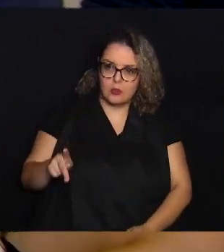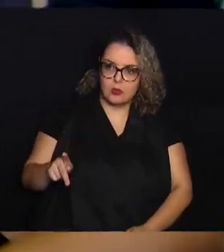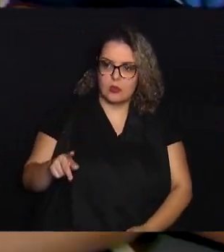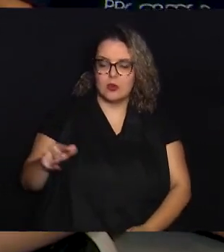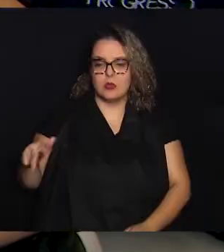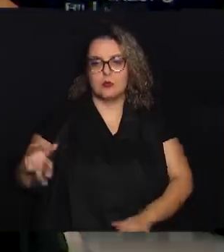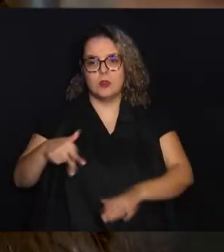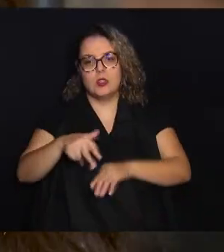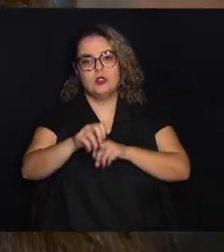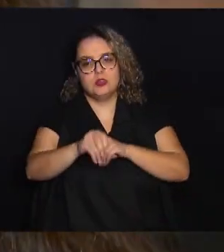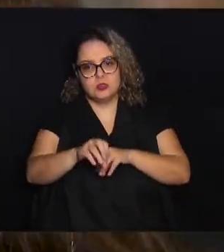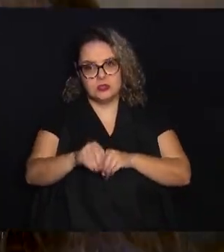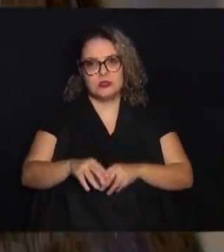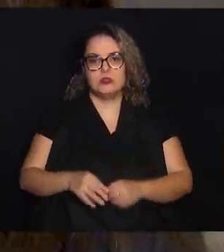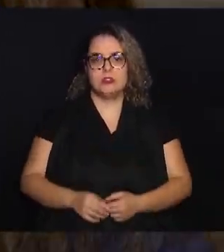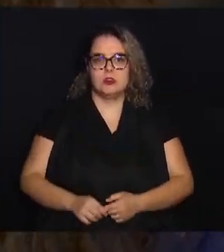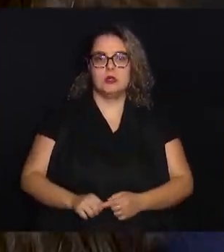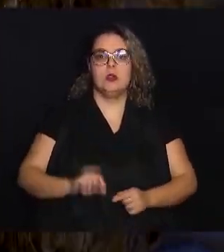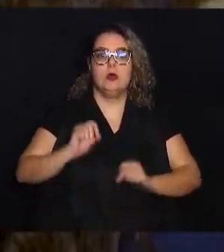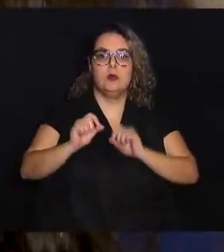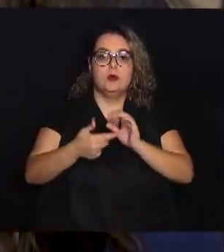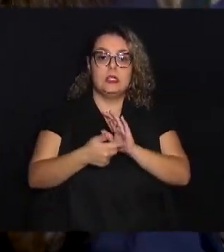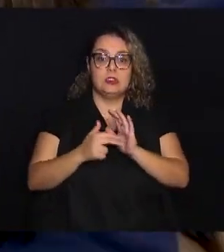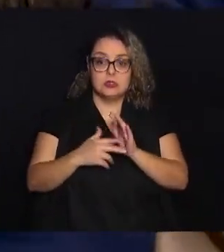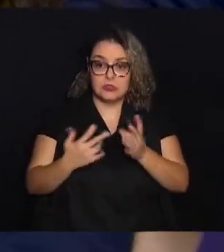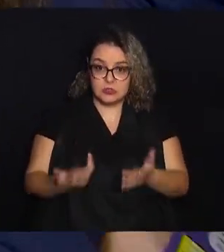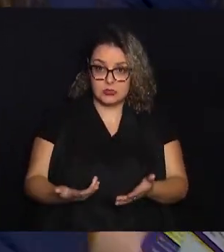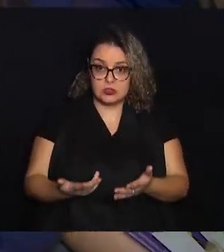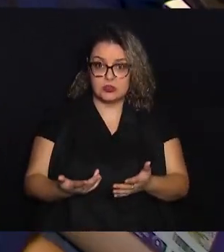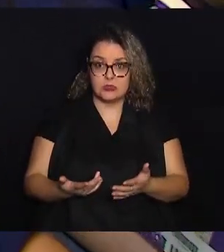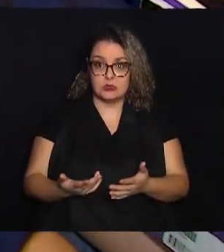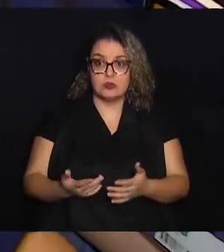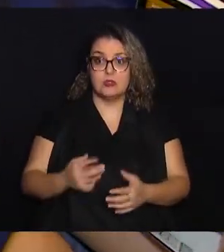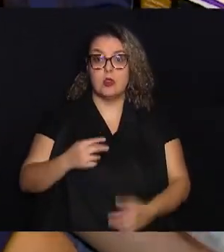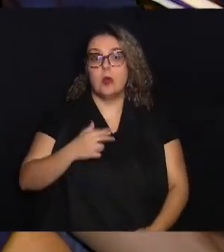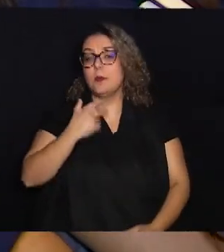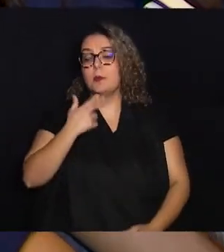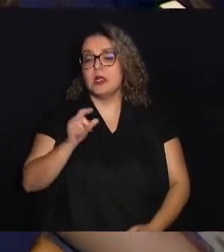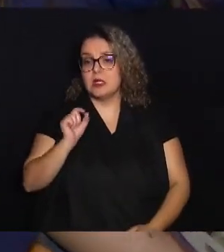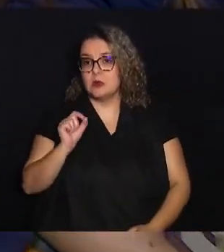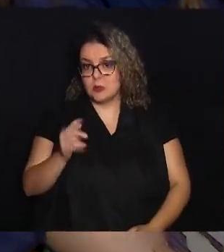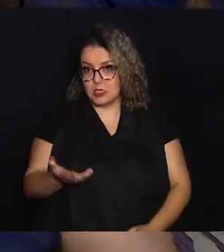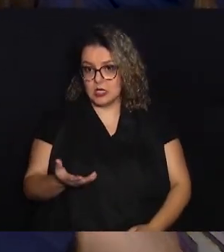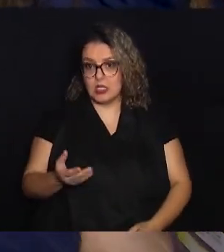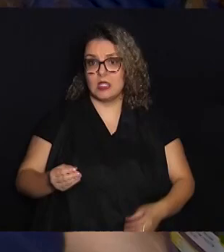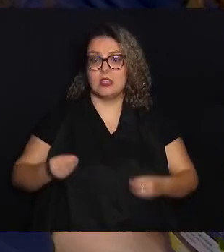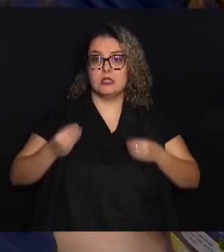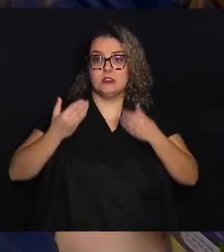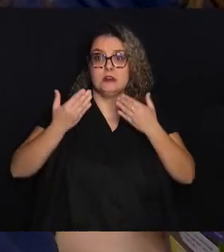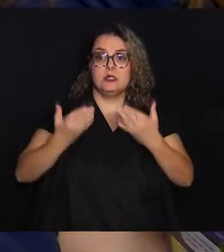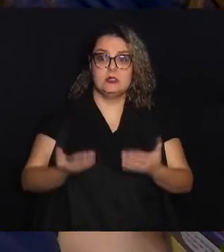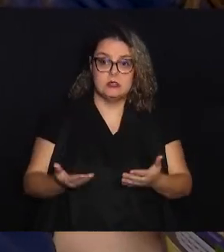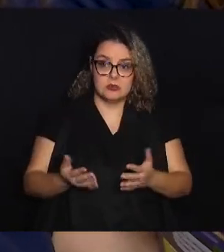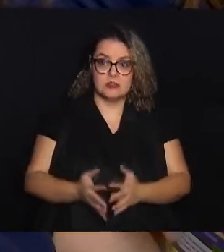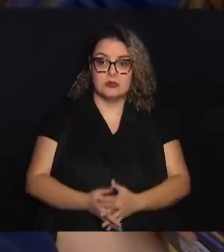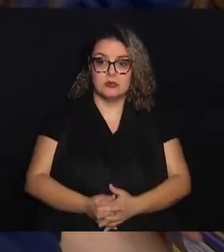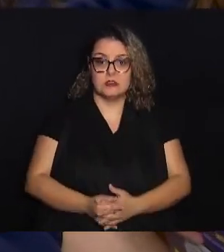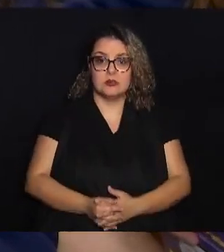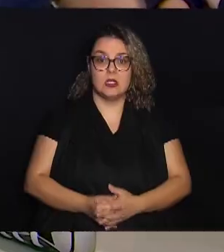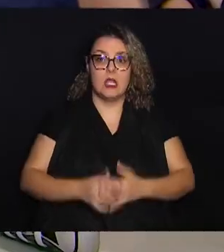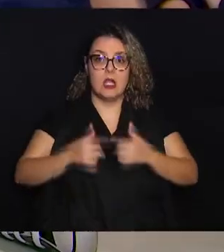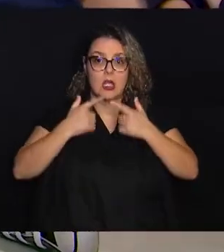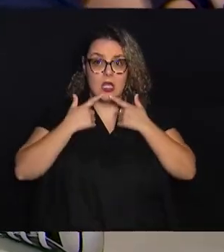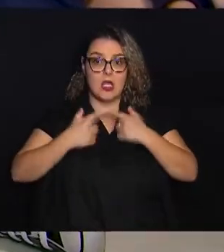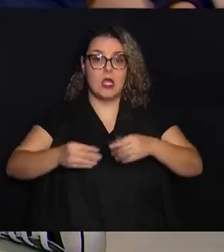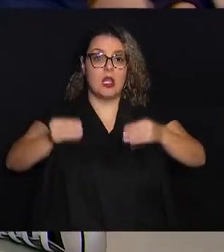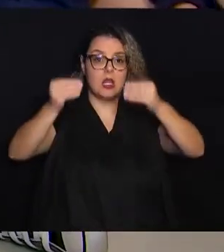vinham dar a aula. Então, o que significa, né, tornar-se bilíngue? É trazer a